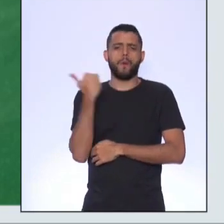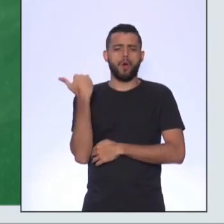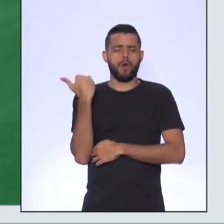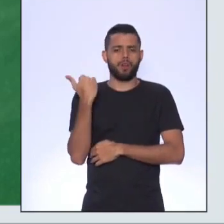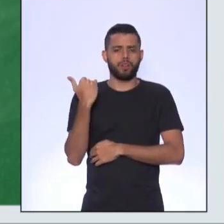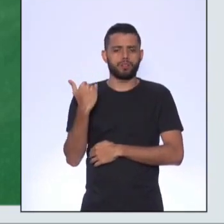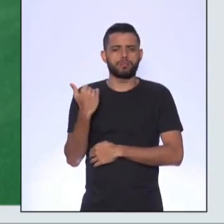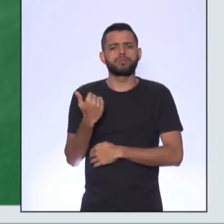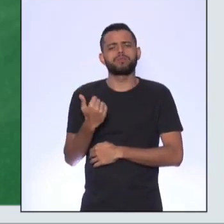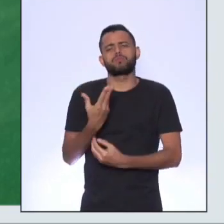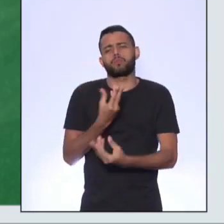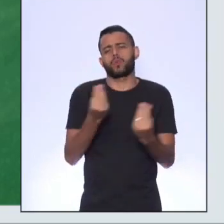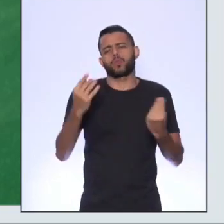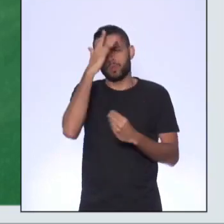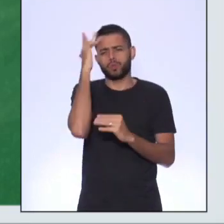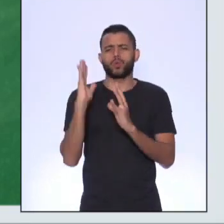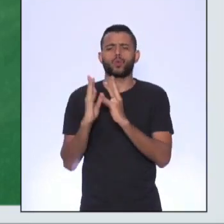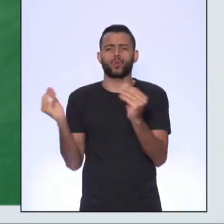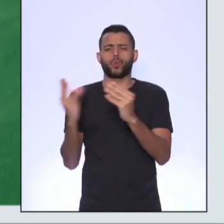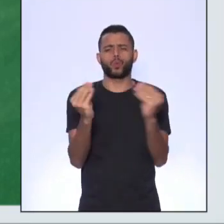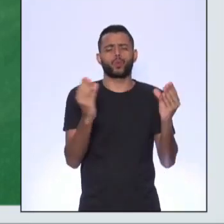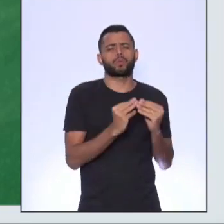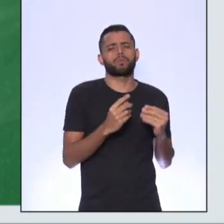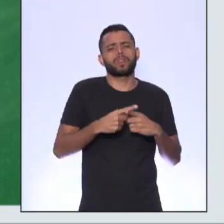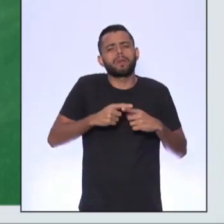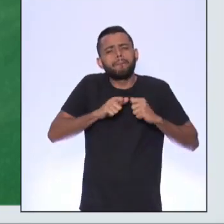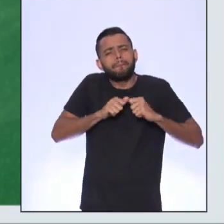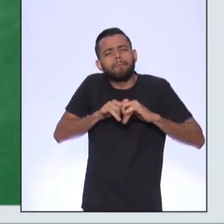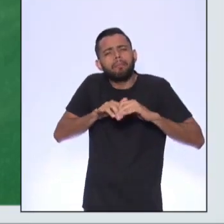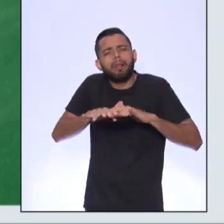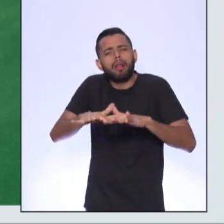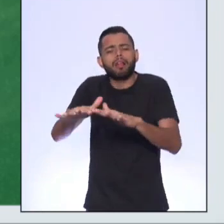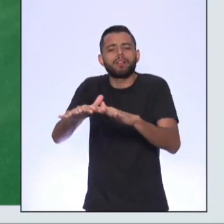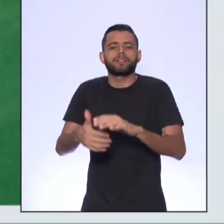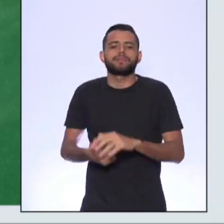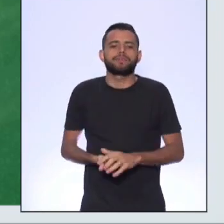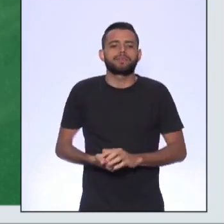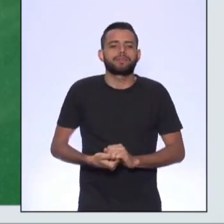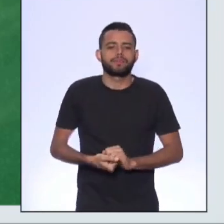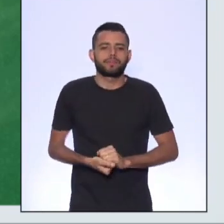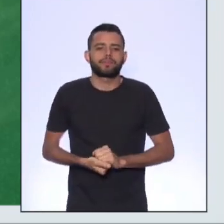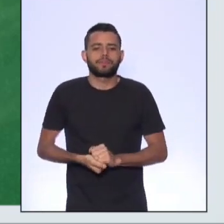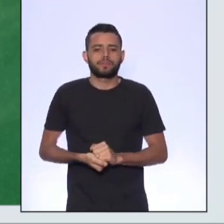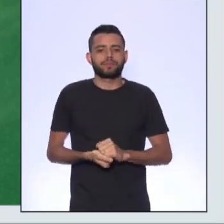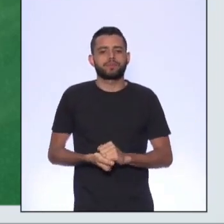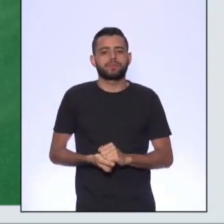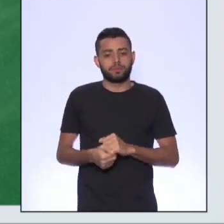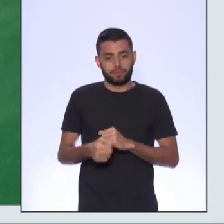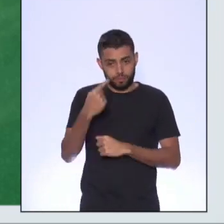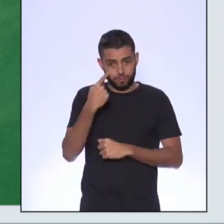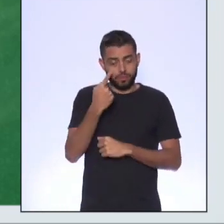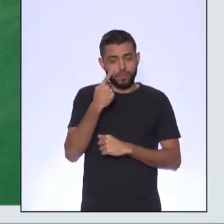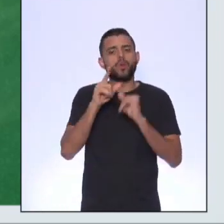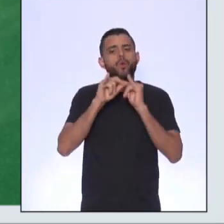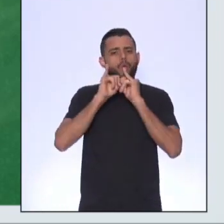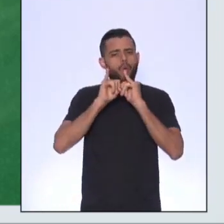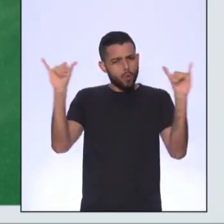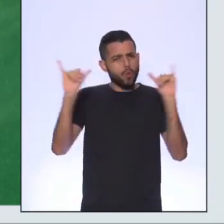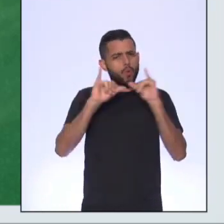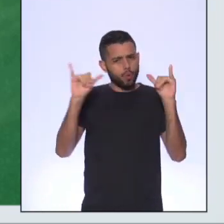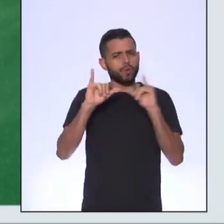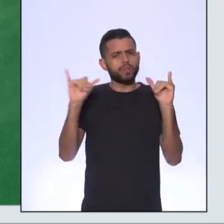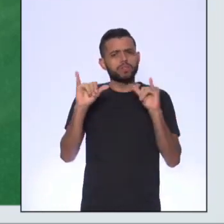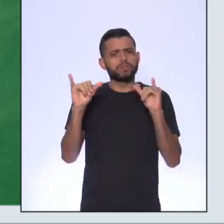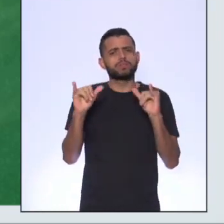vários desaparecidos após lama tomar conta da cidade. Observem, eles estão dando uma notícia, a barragem rompeu e